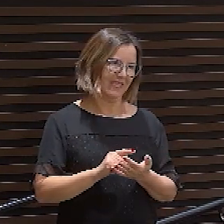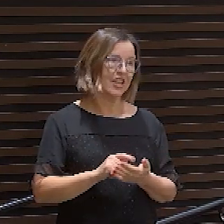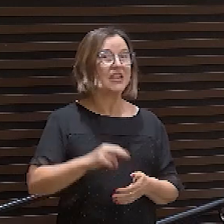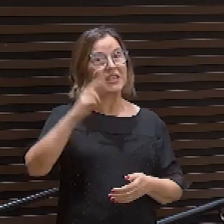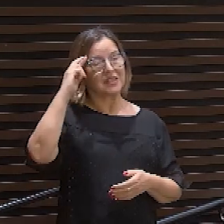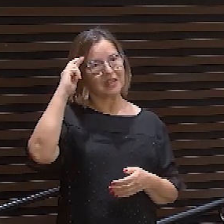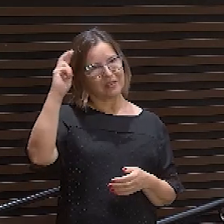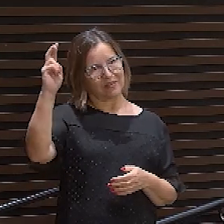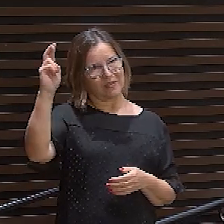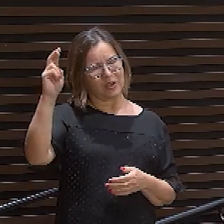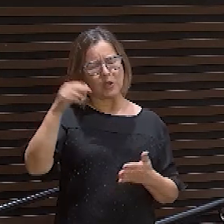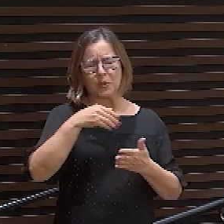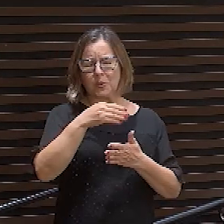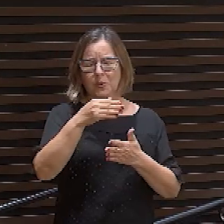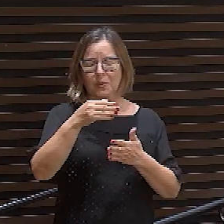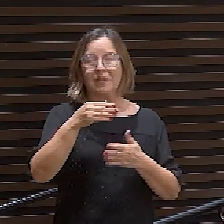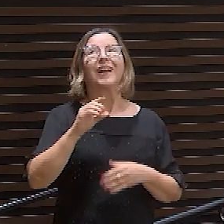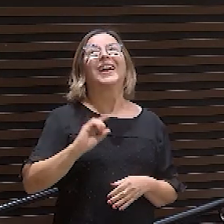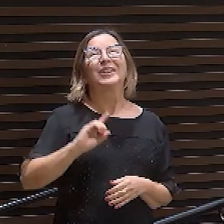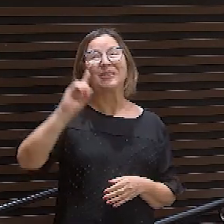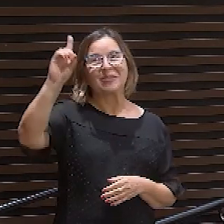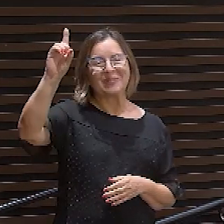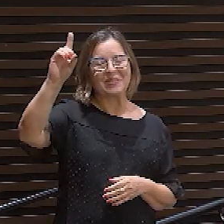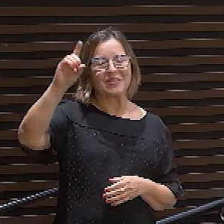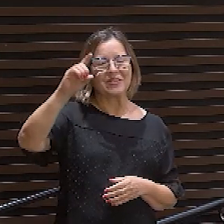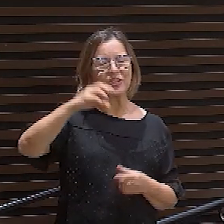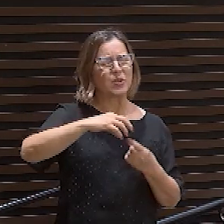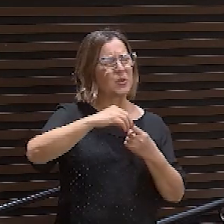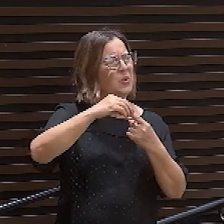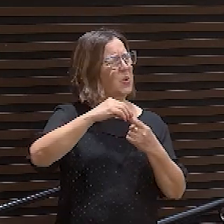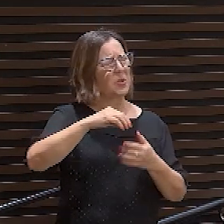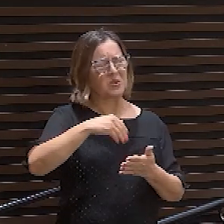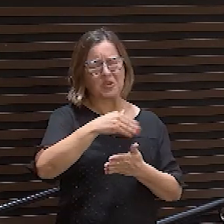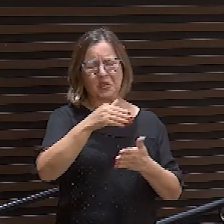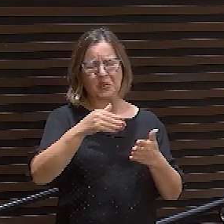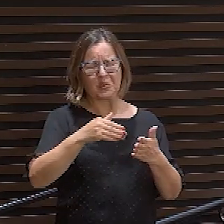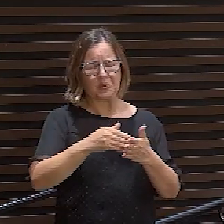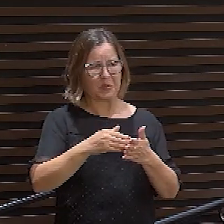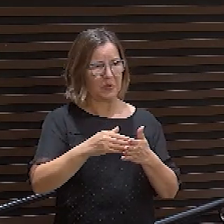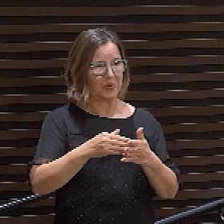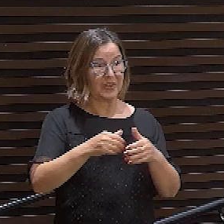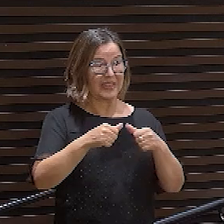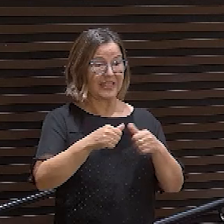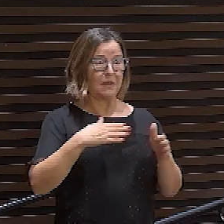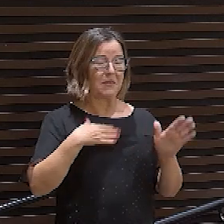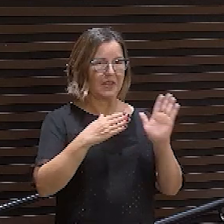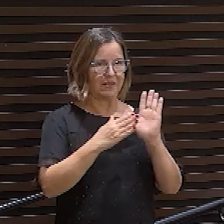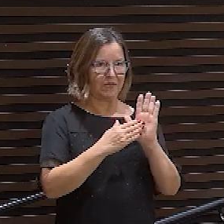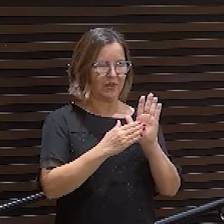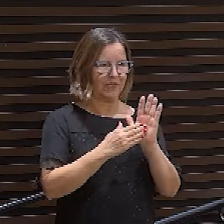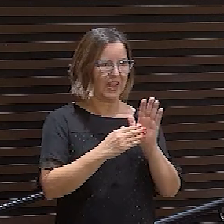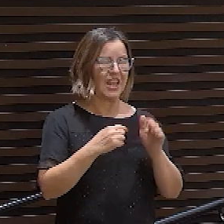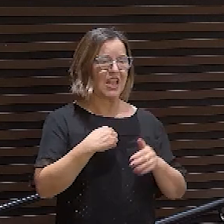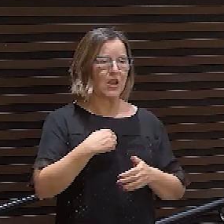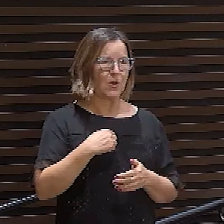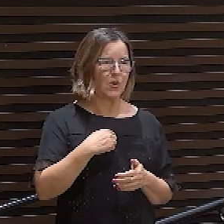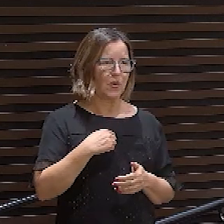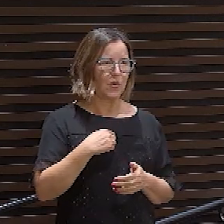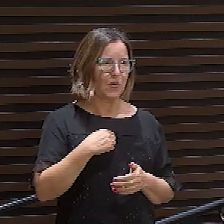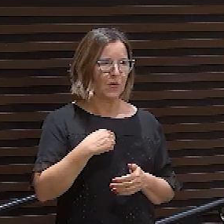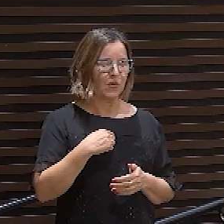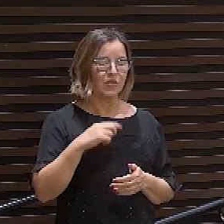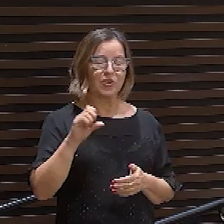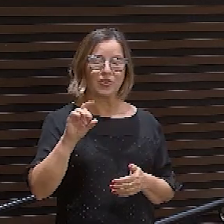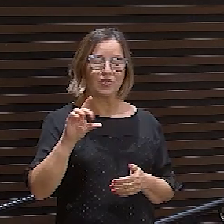Senhor, Tu és o dono de tudo que está nas minhas mãos. Eu sou apenas o